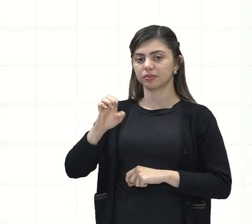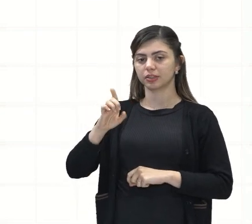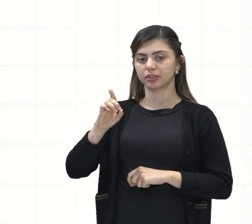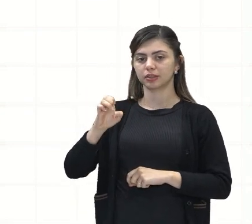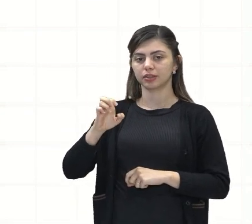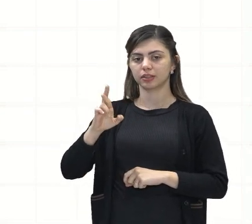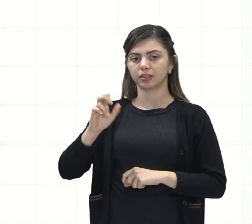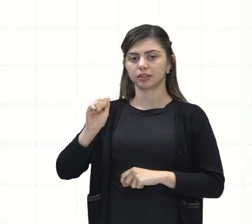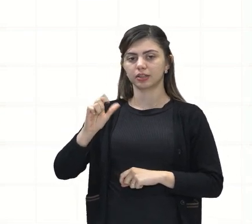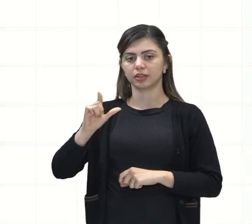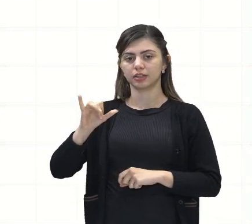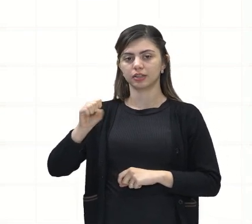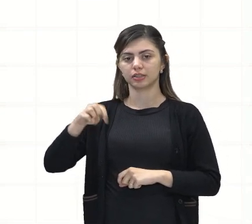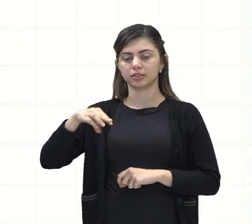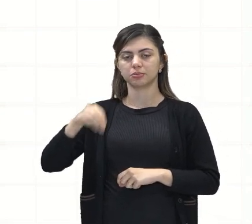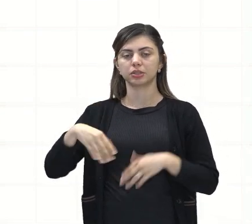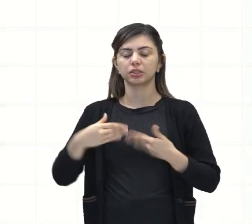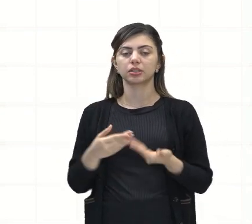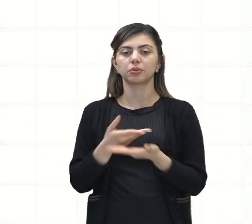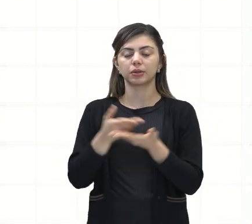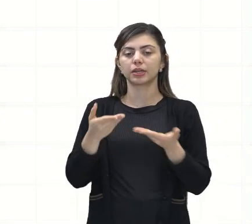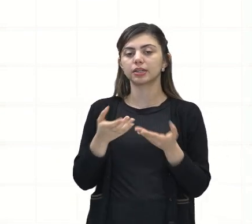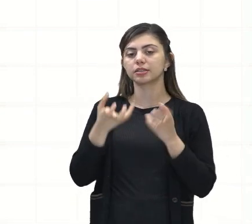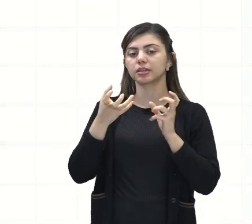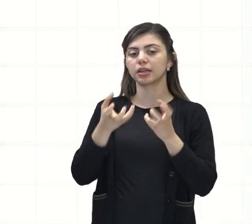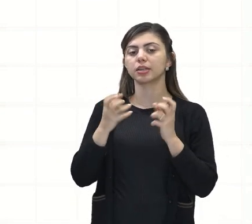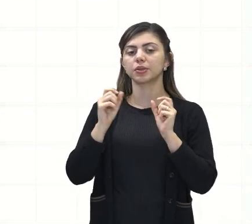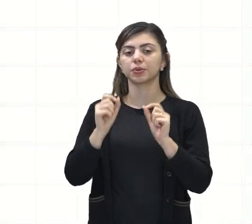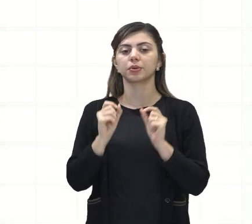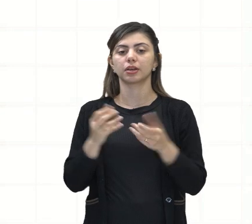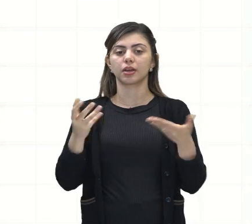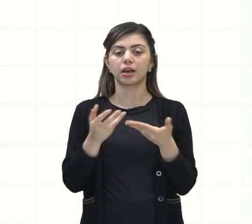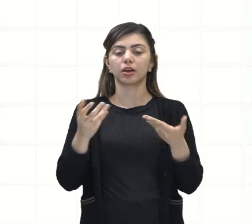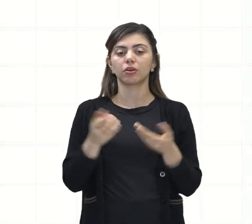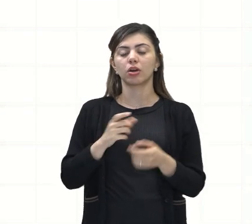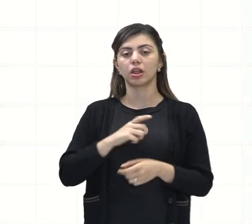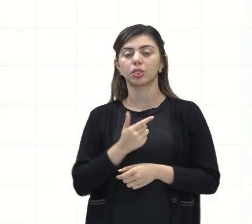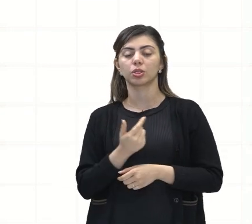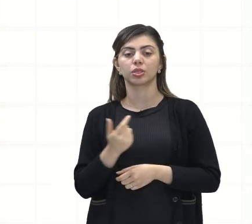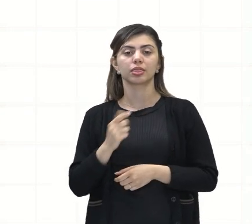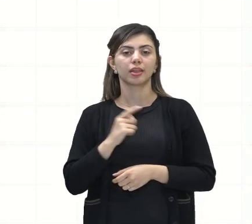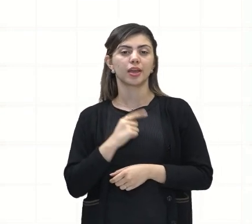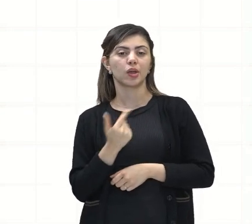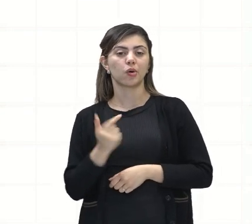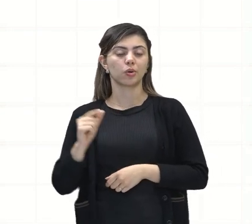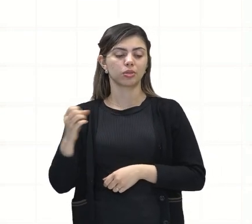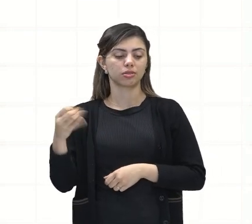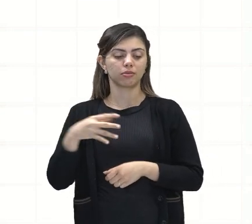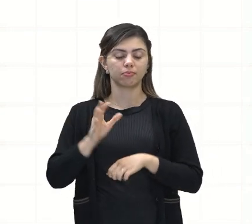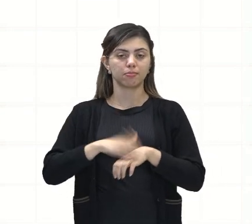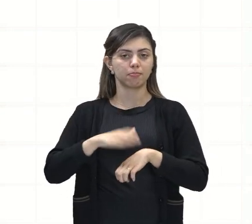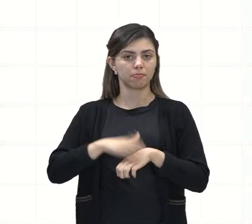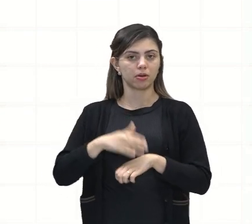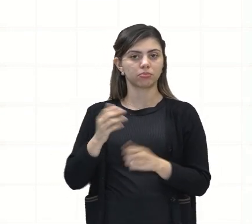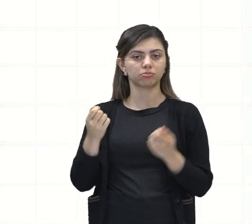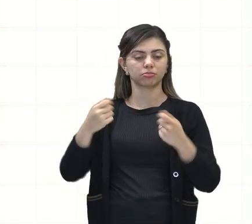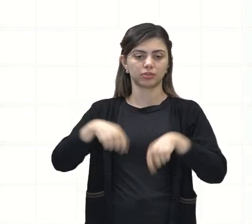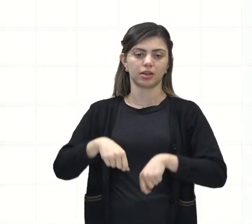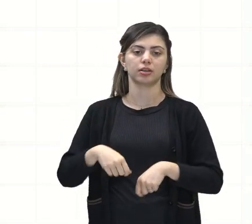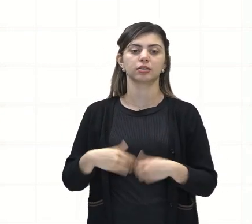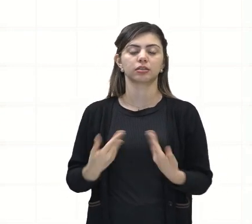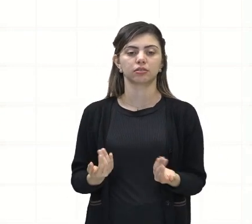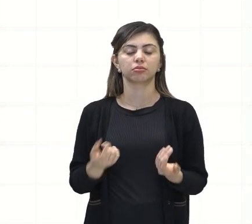Tirar a característica de províncias, né, e agregar a elas uma certa autonomia, e